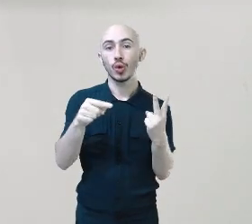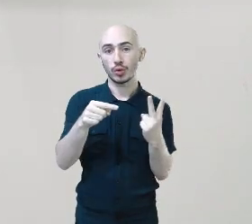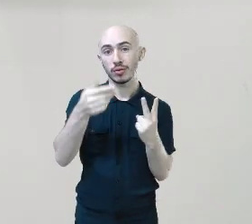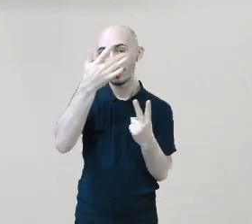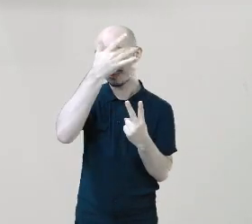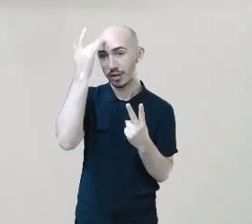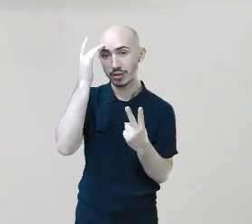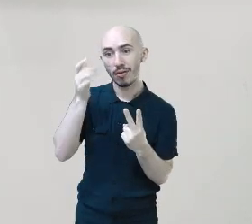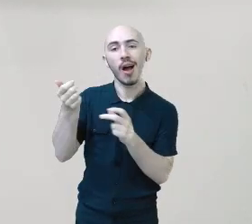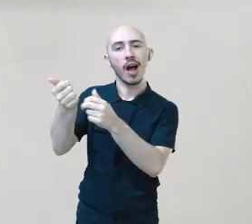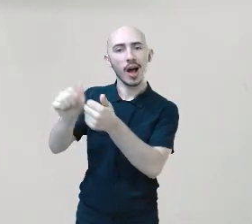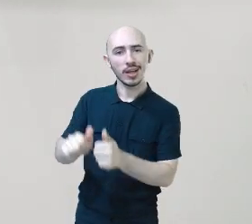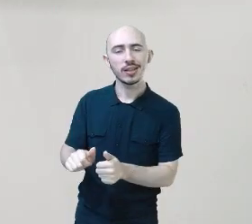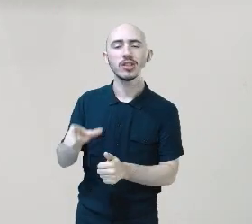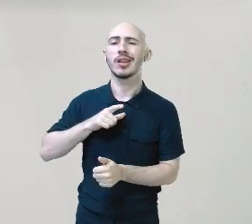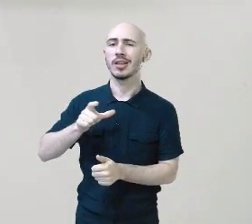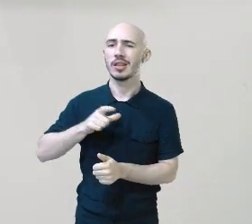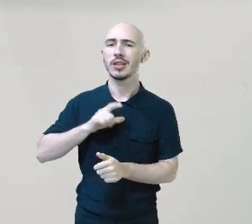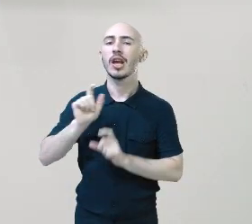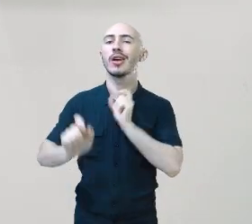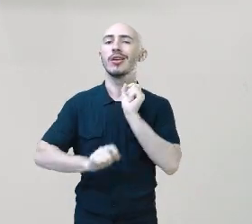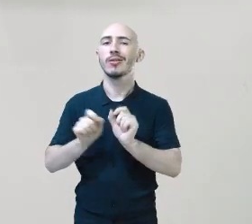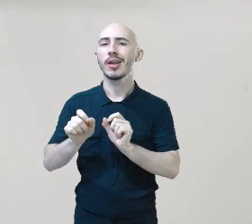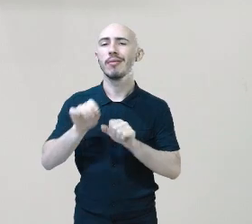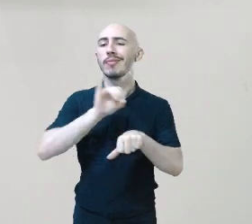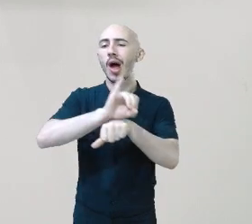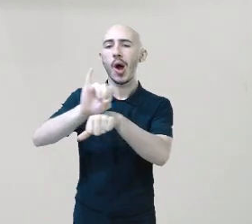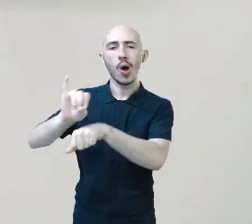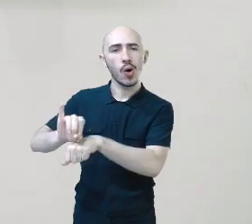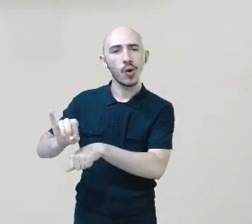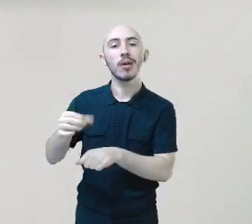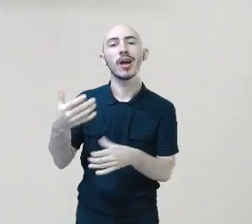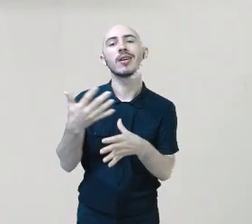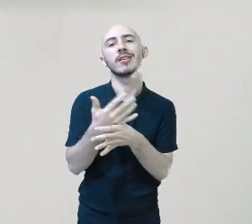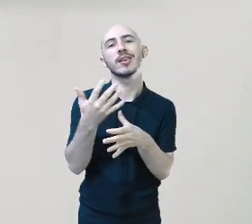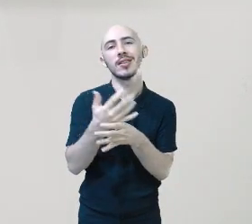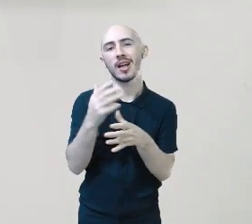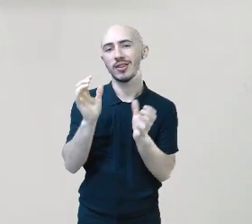têm várias obras espalhadas na cidade do Recife.